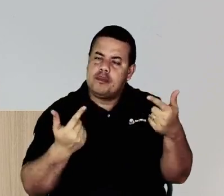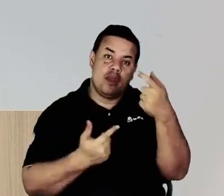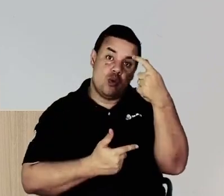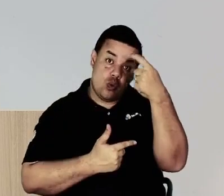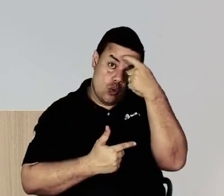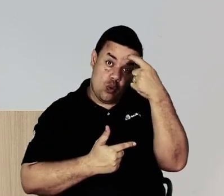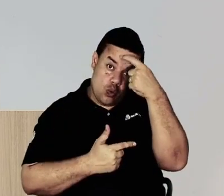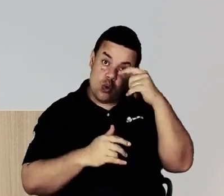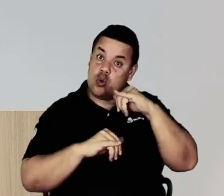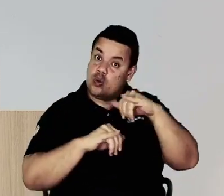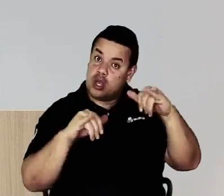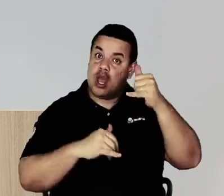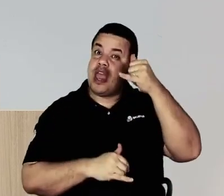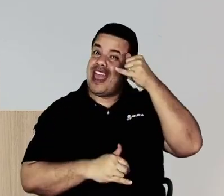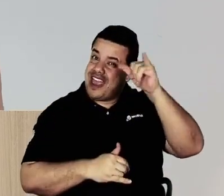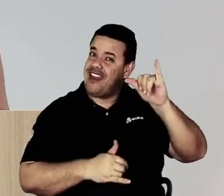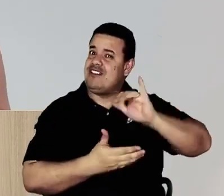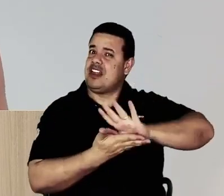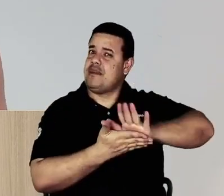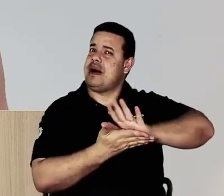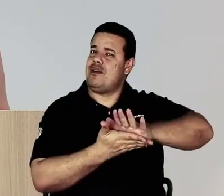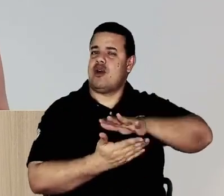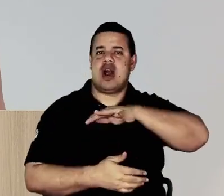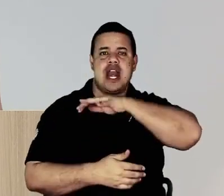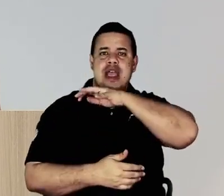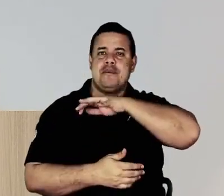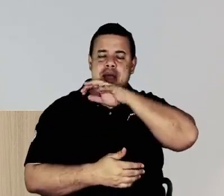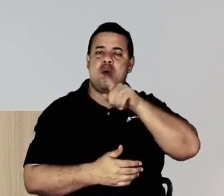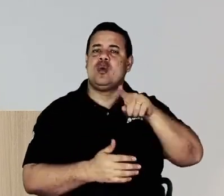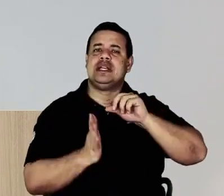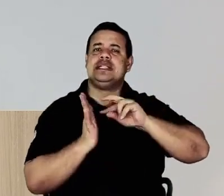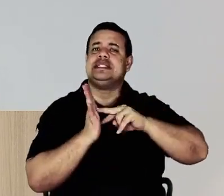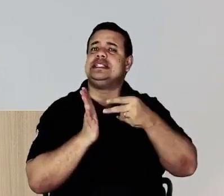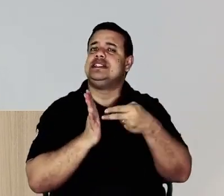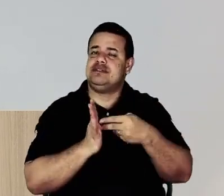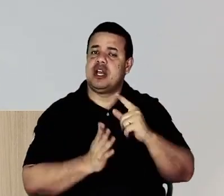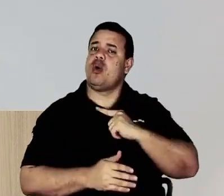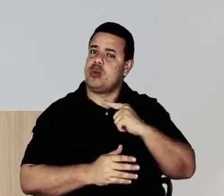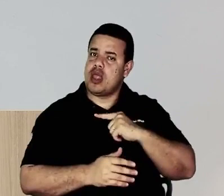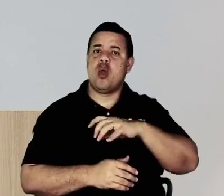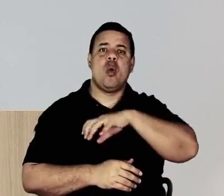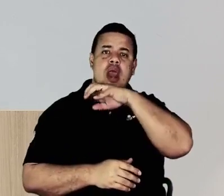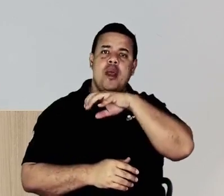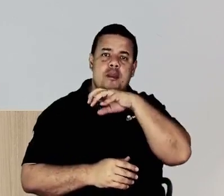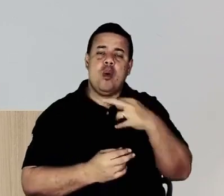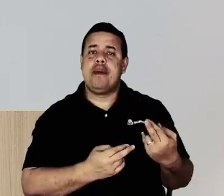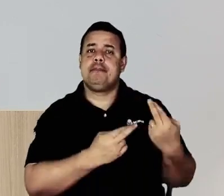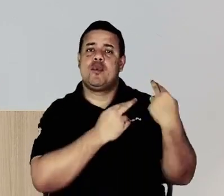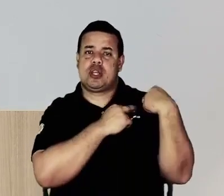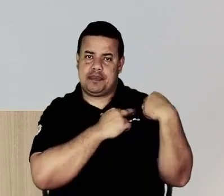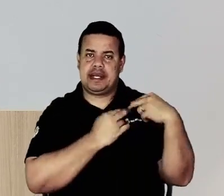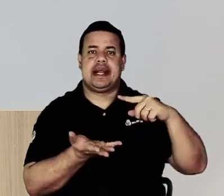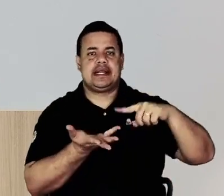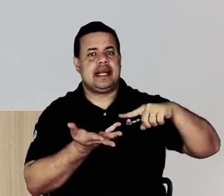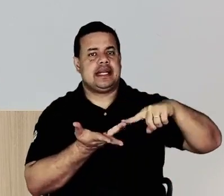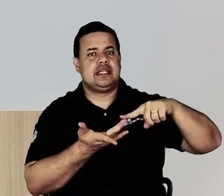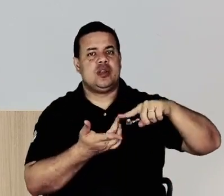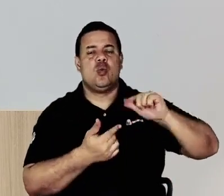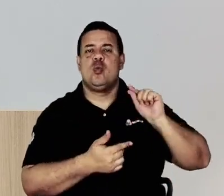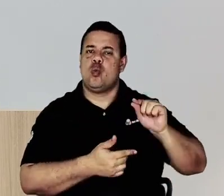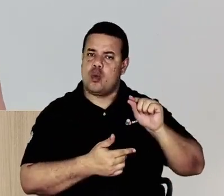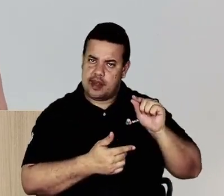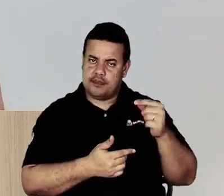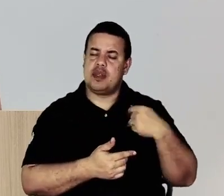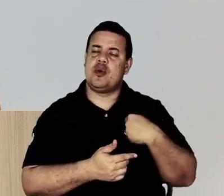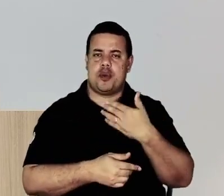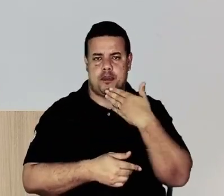maus-tratos, o que, que é ter um animal, a importância e a responsabilidade que é. Então, eu pedi que fizesse essas